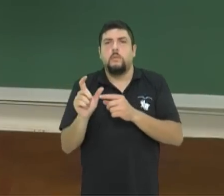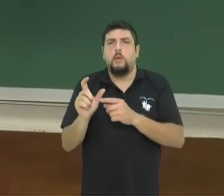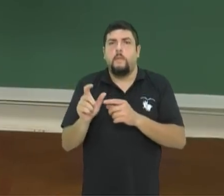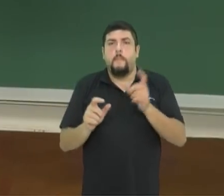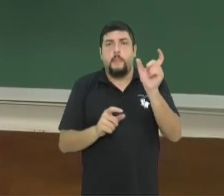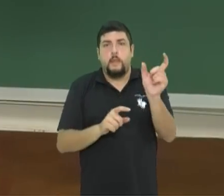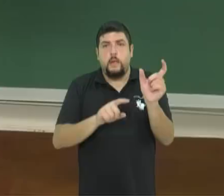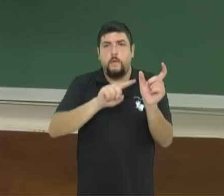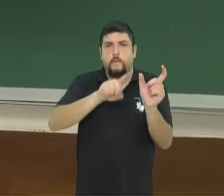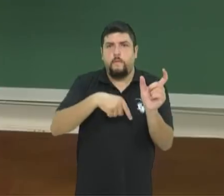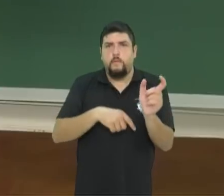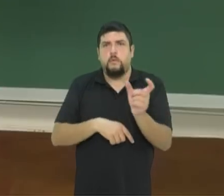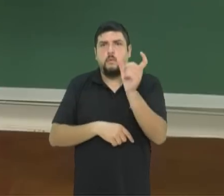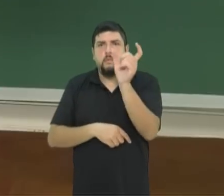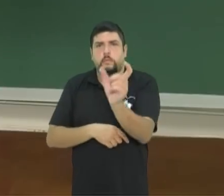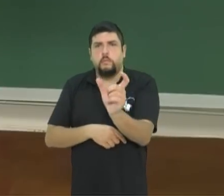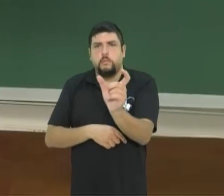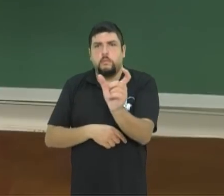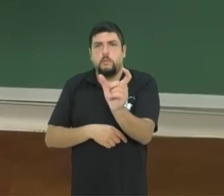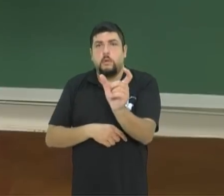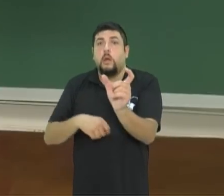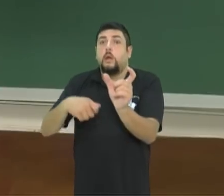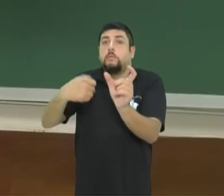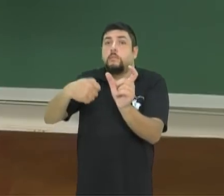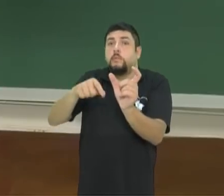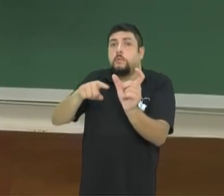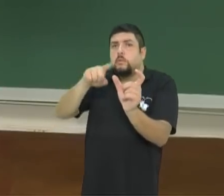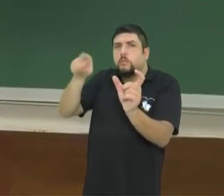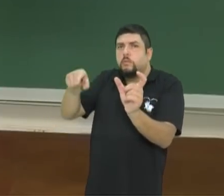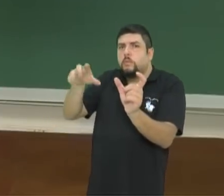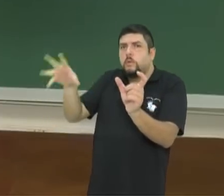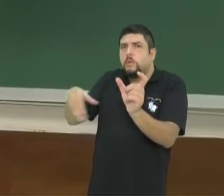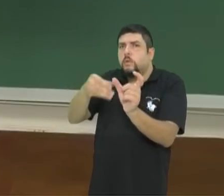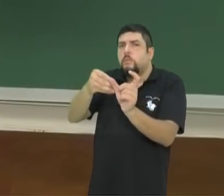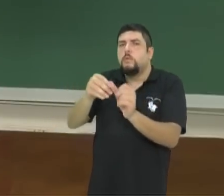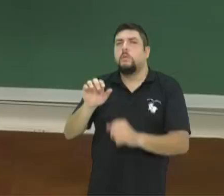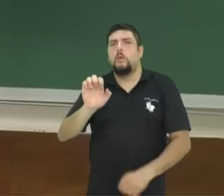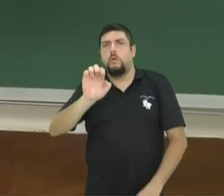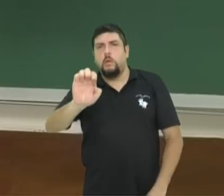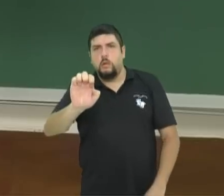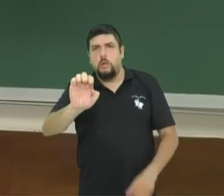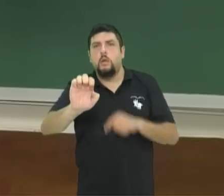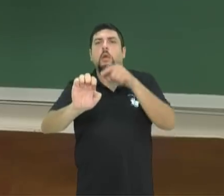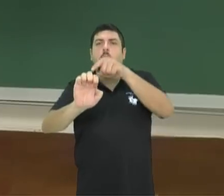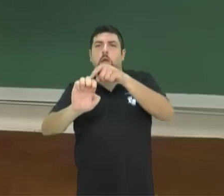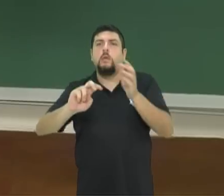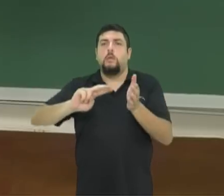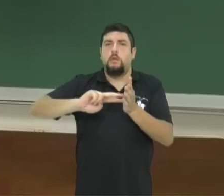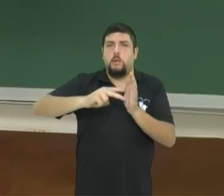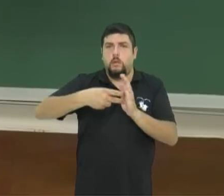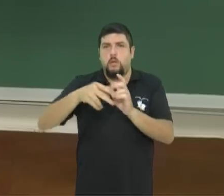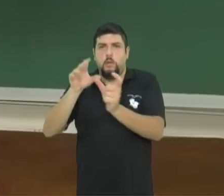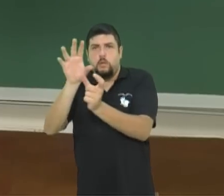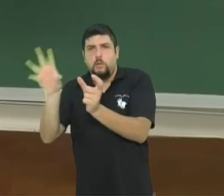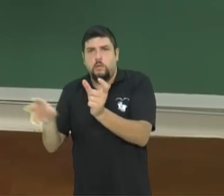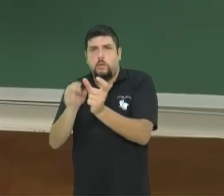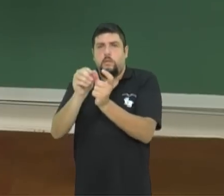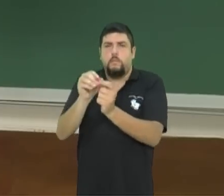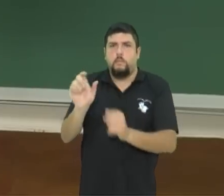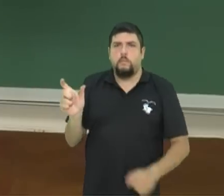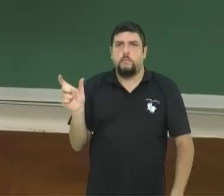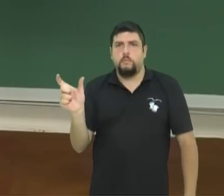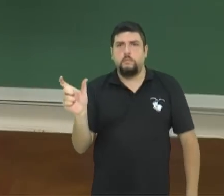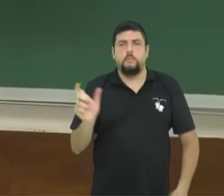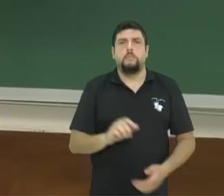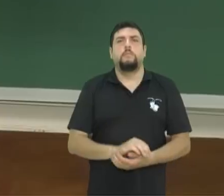nos ajuda também com relação à pontuação para atribuir maior coesão ao nosso texto, à nossa frase, né? No momento da